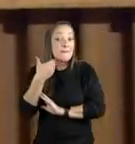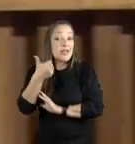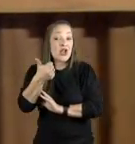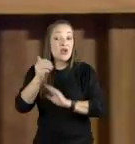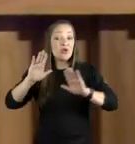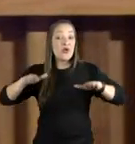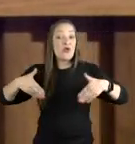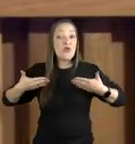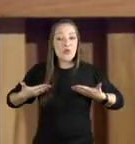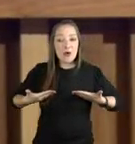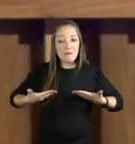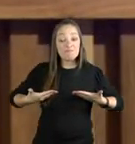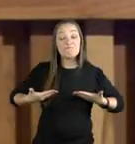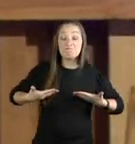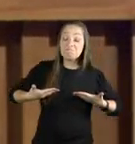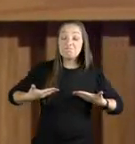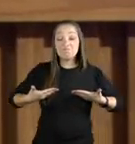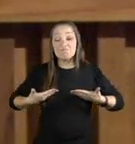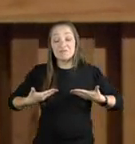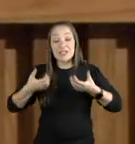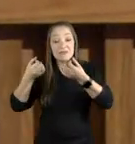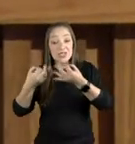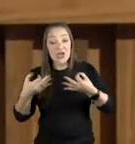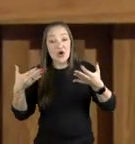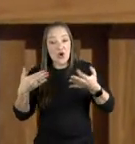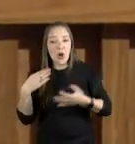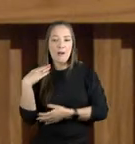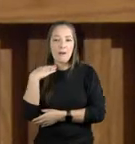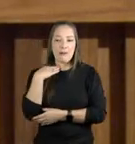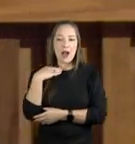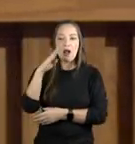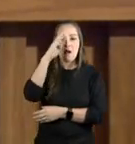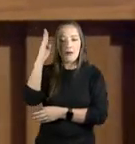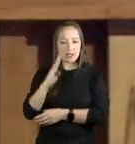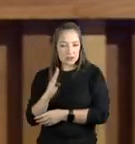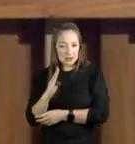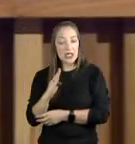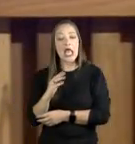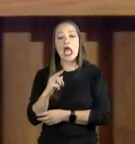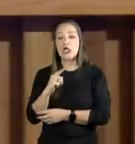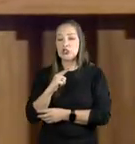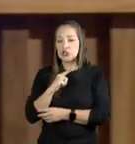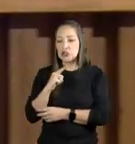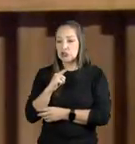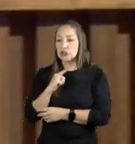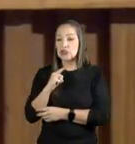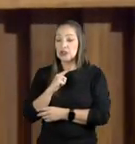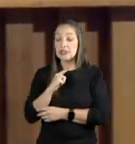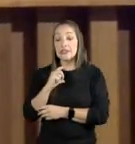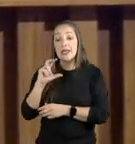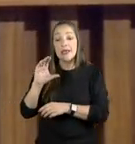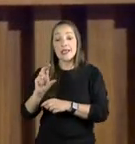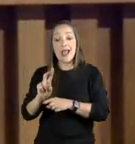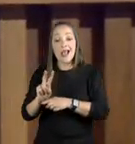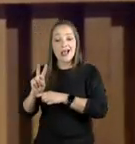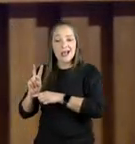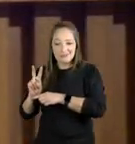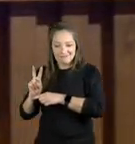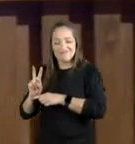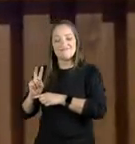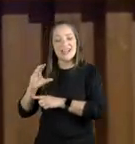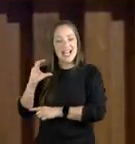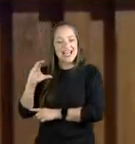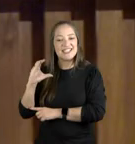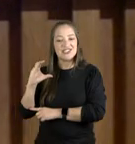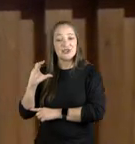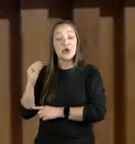como eu disse hoje, os bancos brasileiros eles têm como carta maior o crédito. Eu,